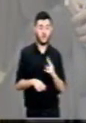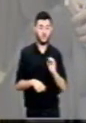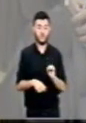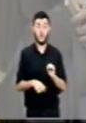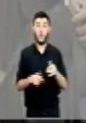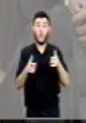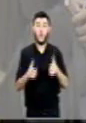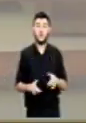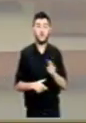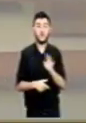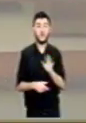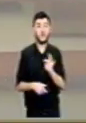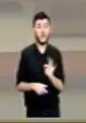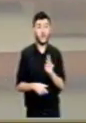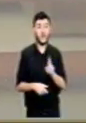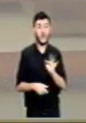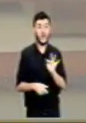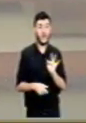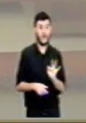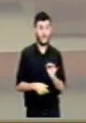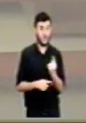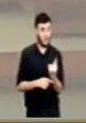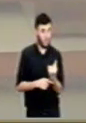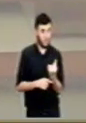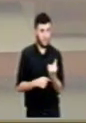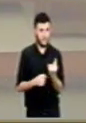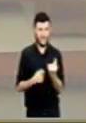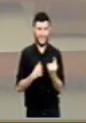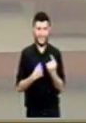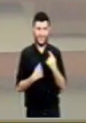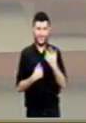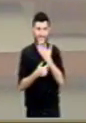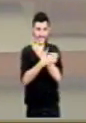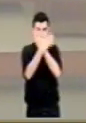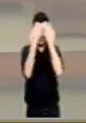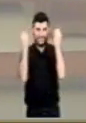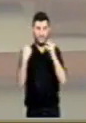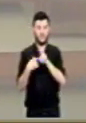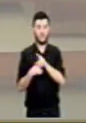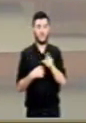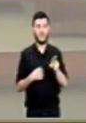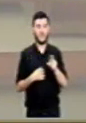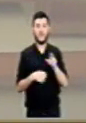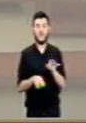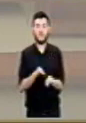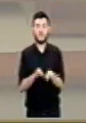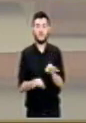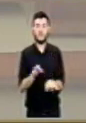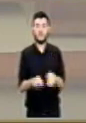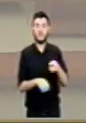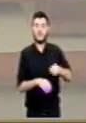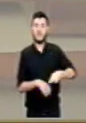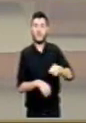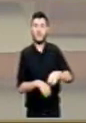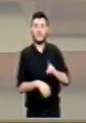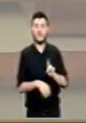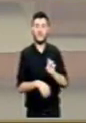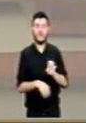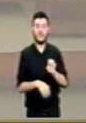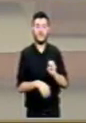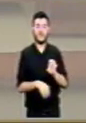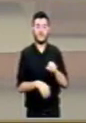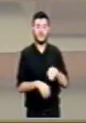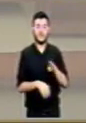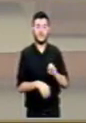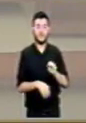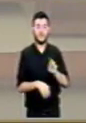talvez ele não lembre disso. Mas havíamos ganhado uma liminar para suspender um processo administrativo